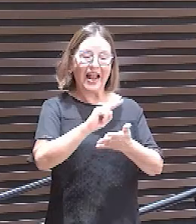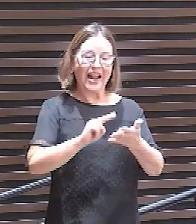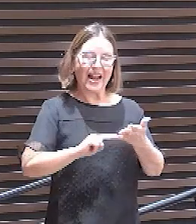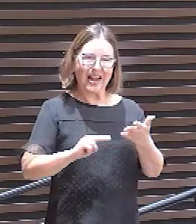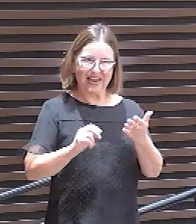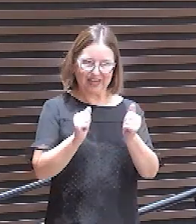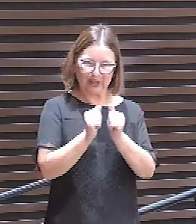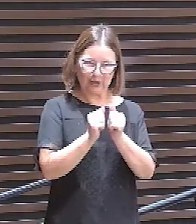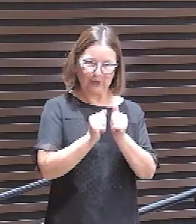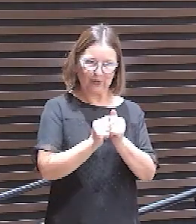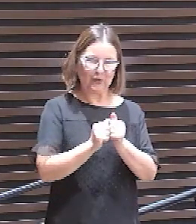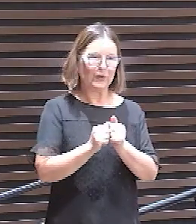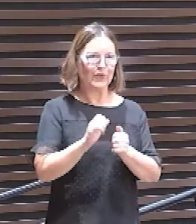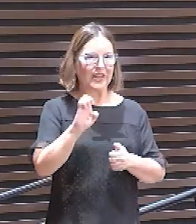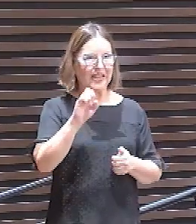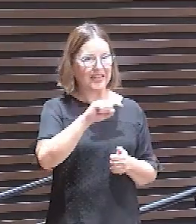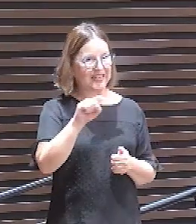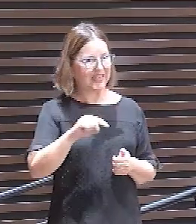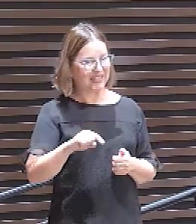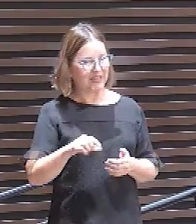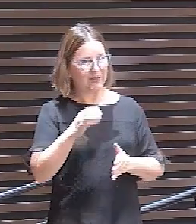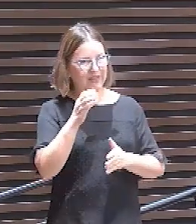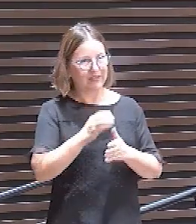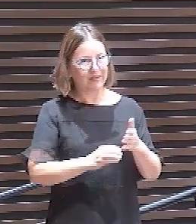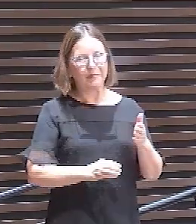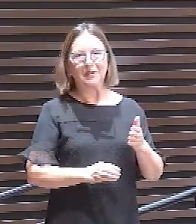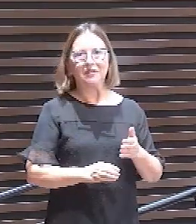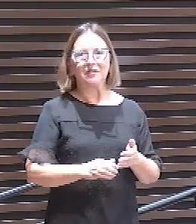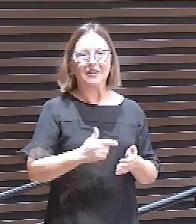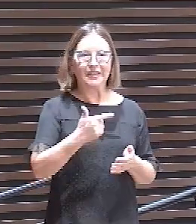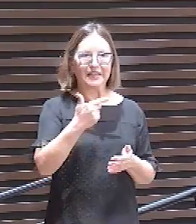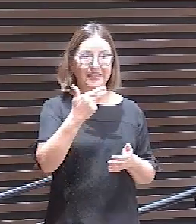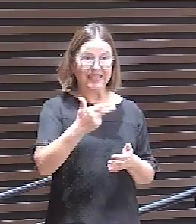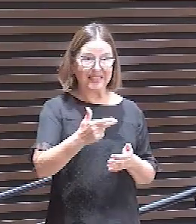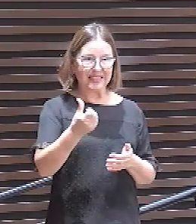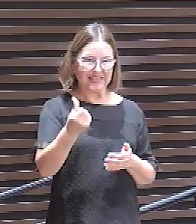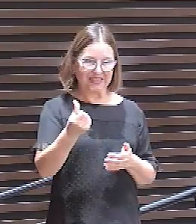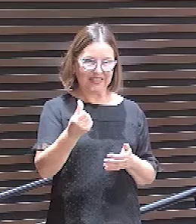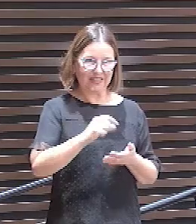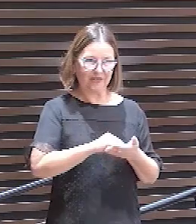Ezequiel capítulo 36, 26 e 27.